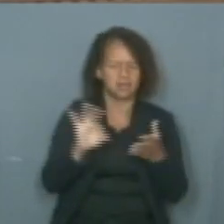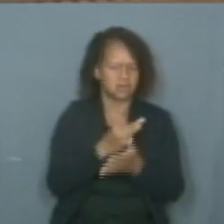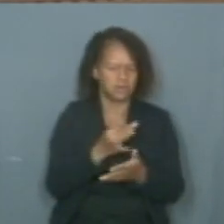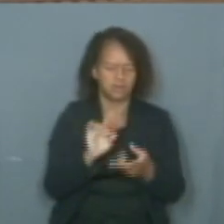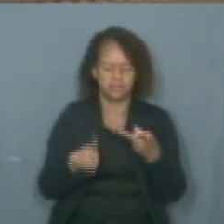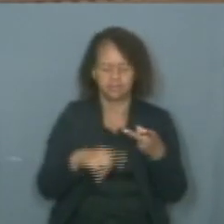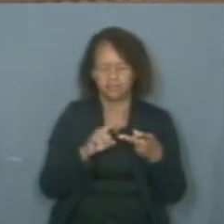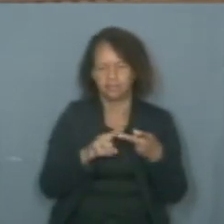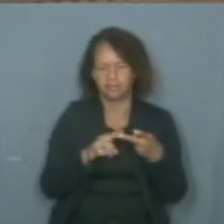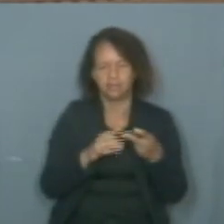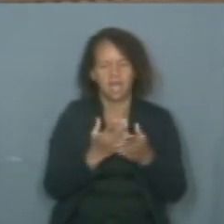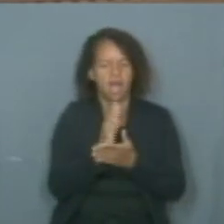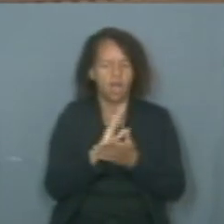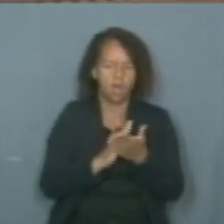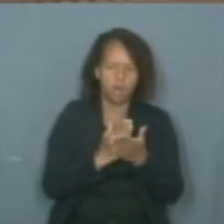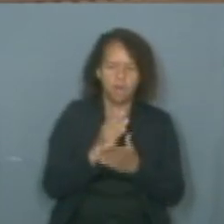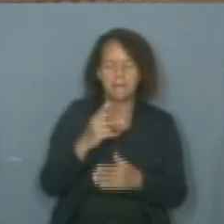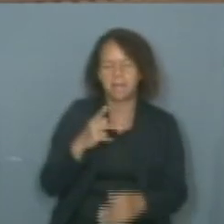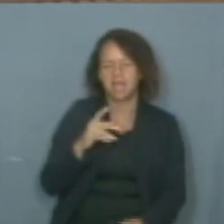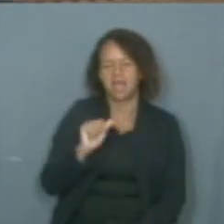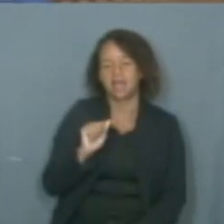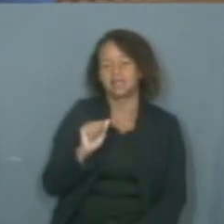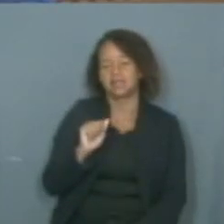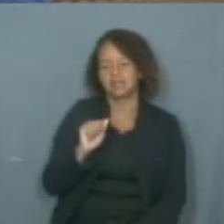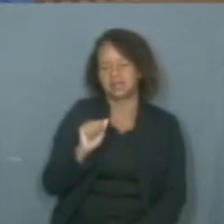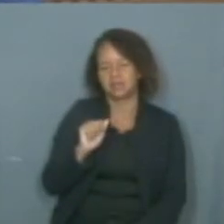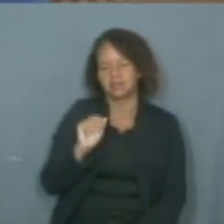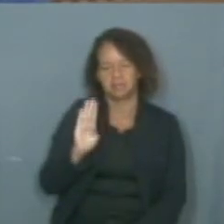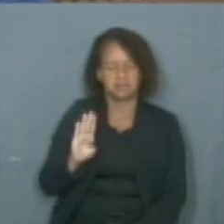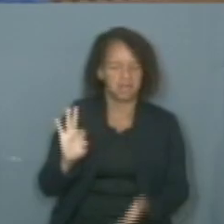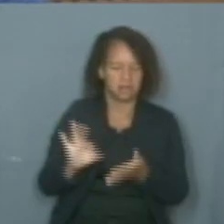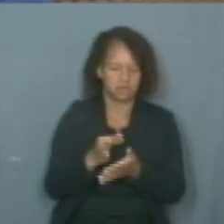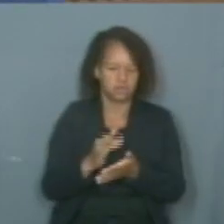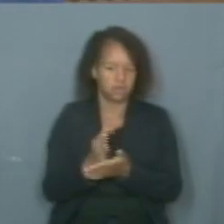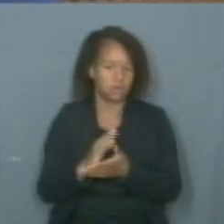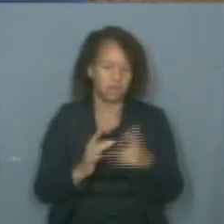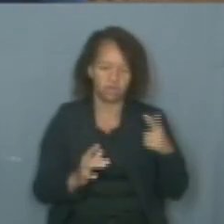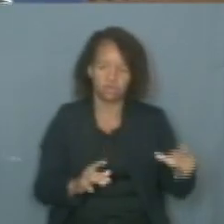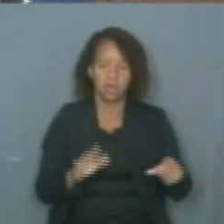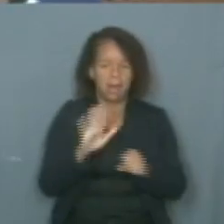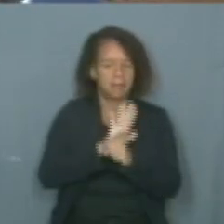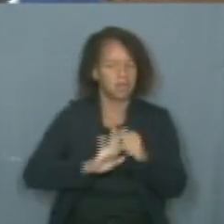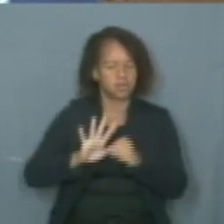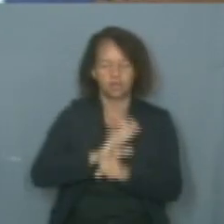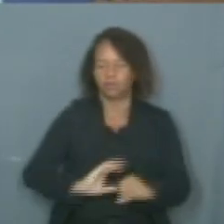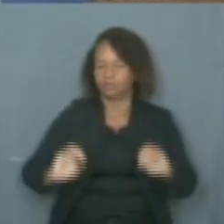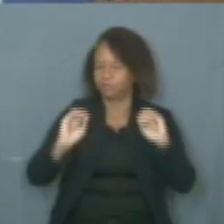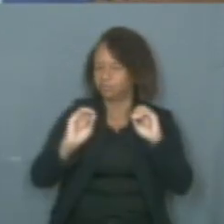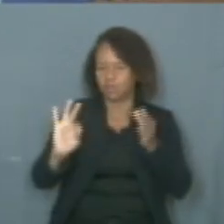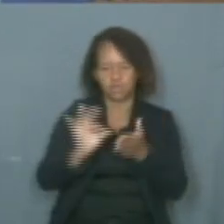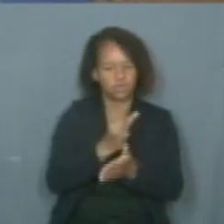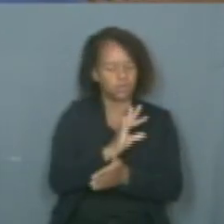assinou. Alguns do PSB assinaram, o resto não assinou. O PSOL também não